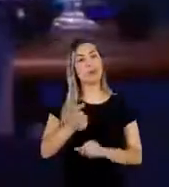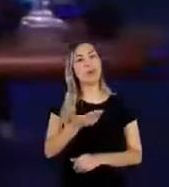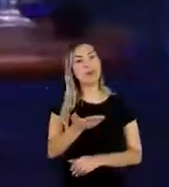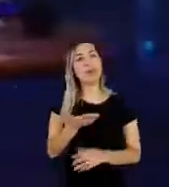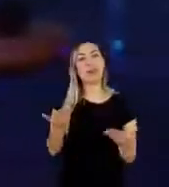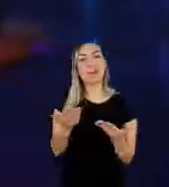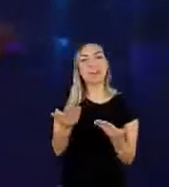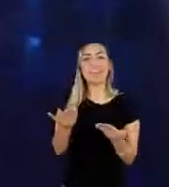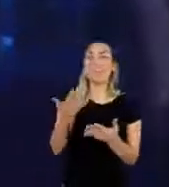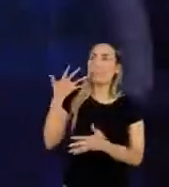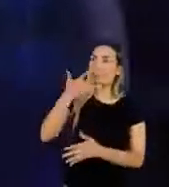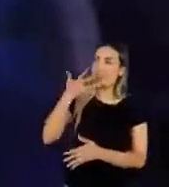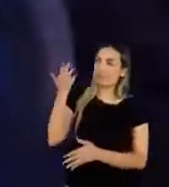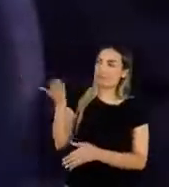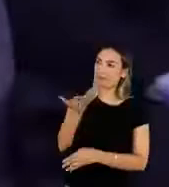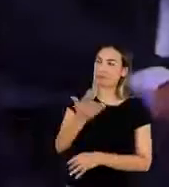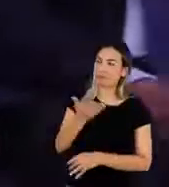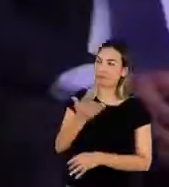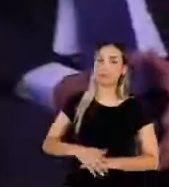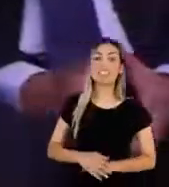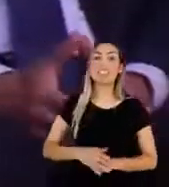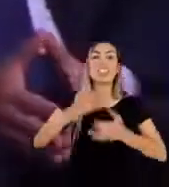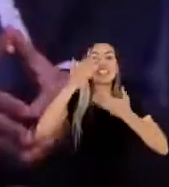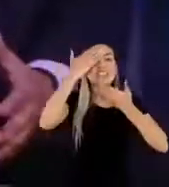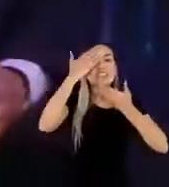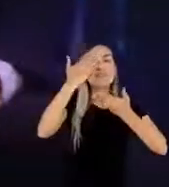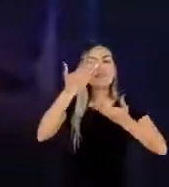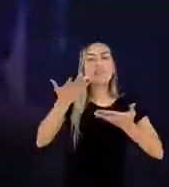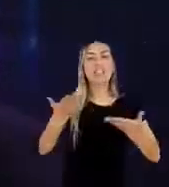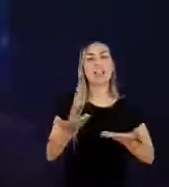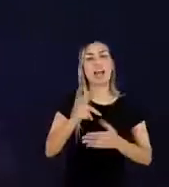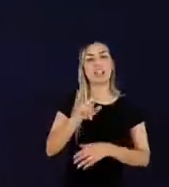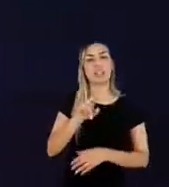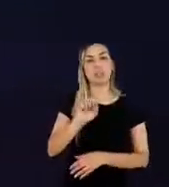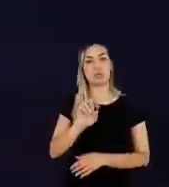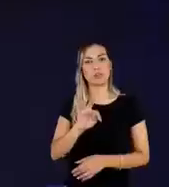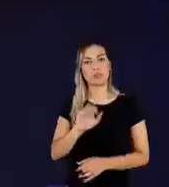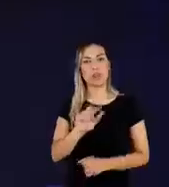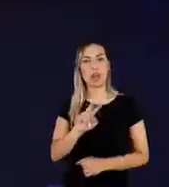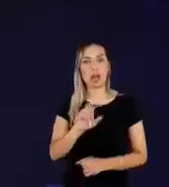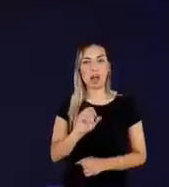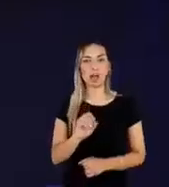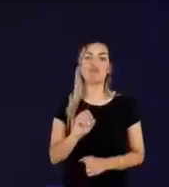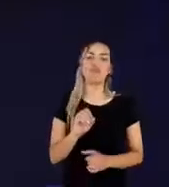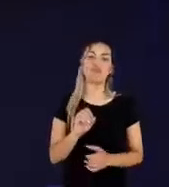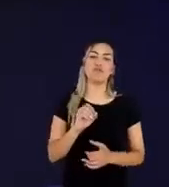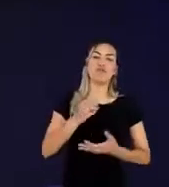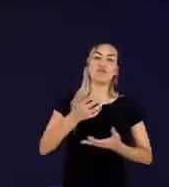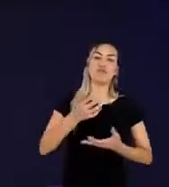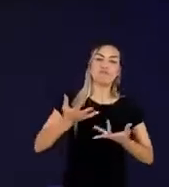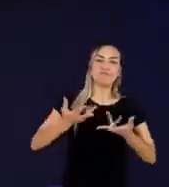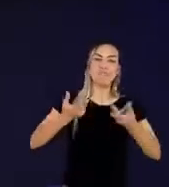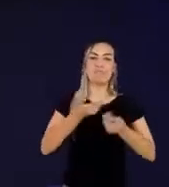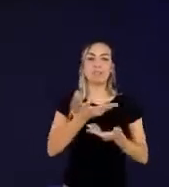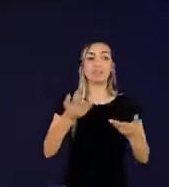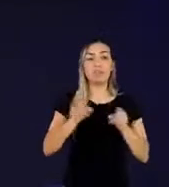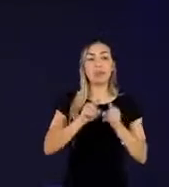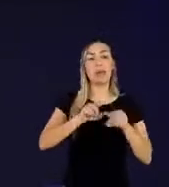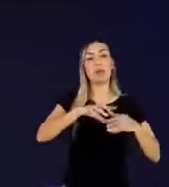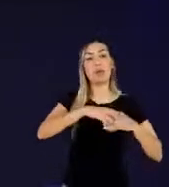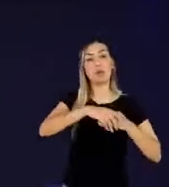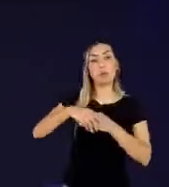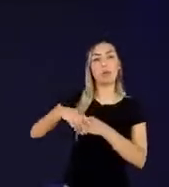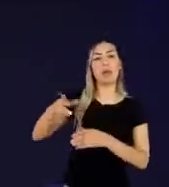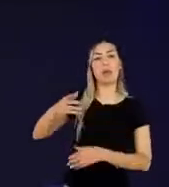iniciais. Obrigado, Gustavo. Saudações a você, nosso moderador, e cumprimento também nossos colegas de painel,